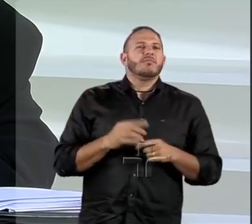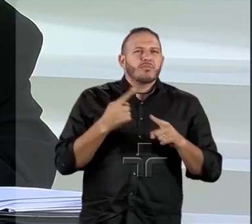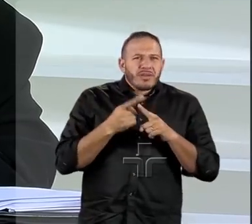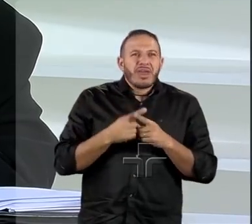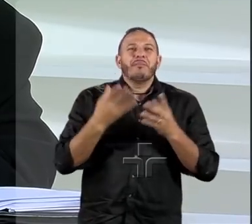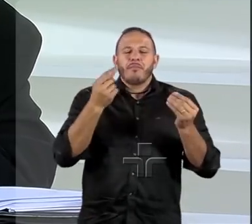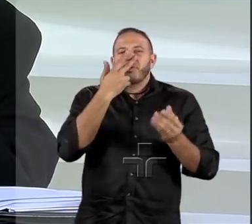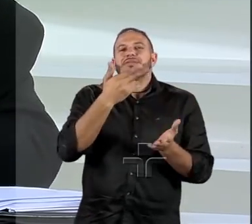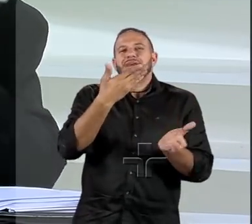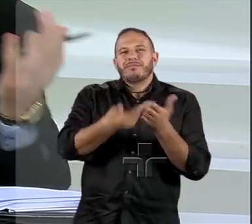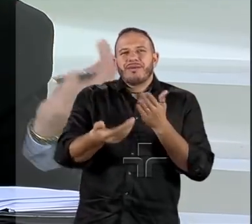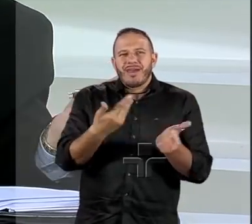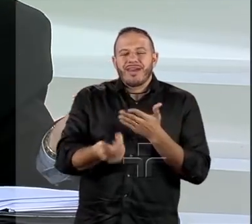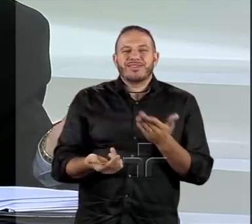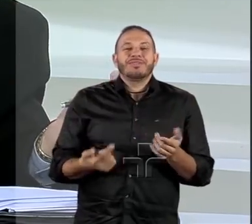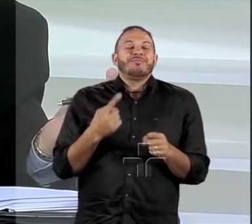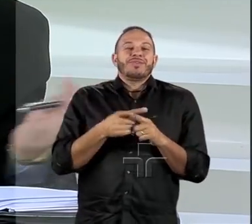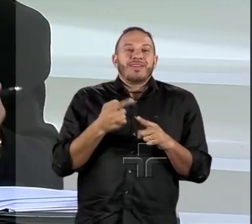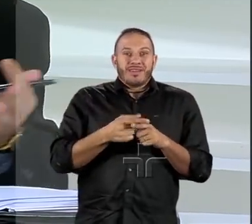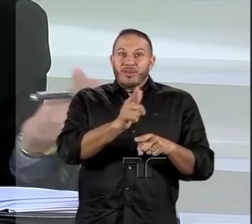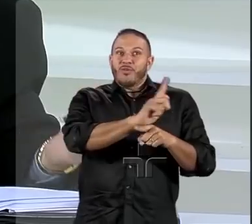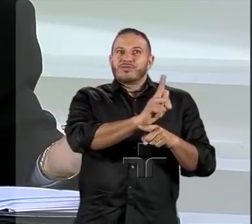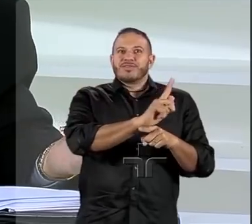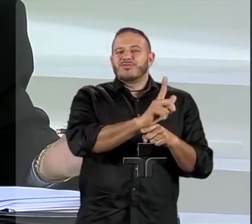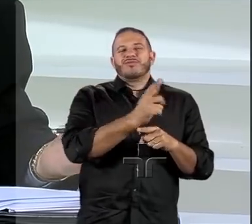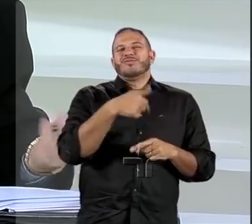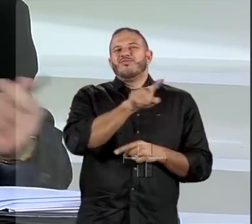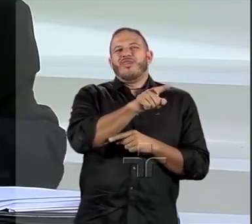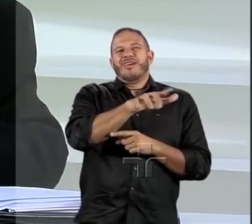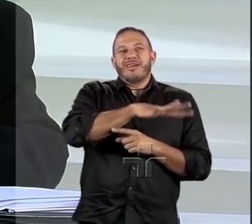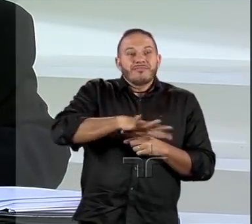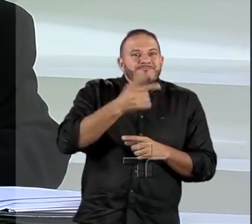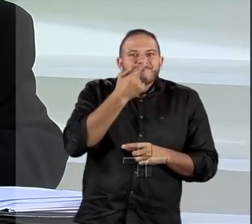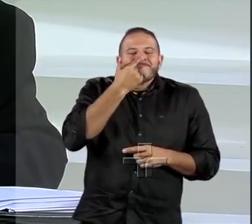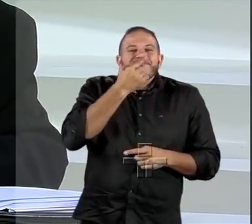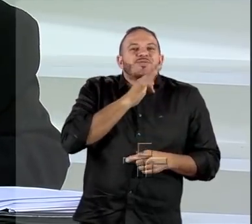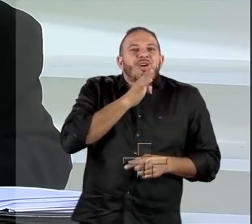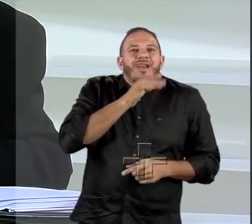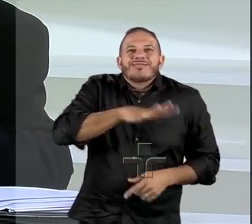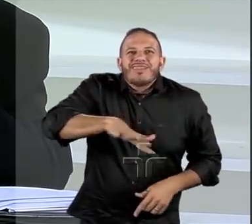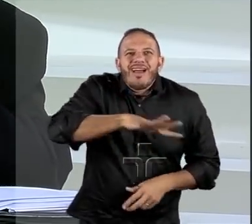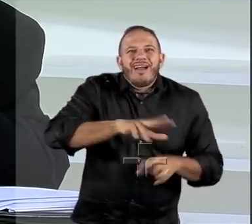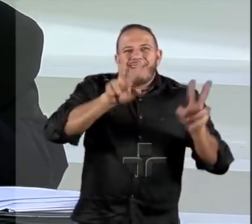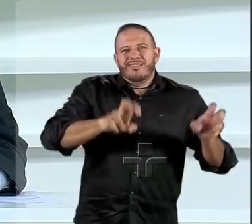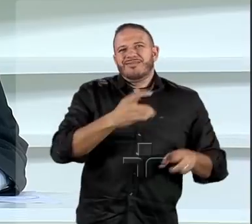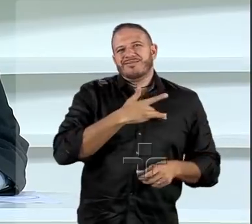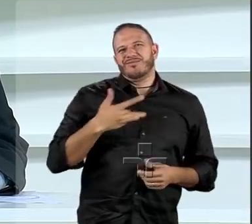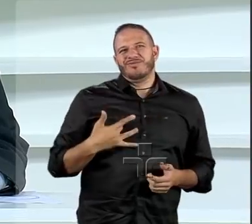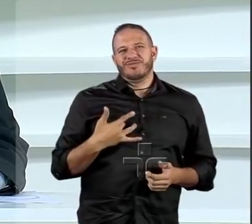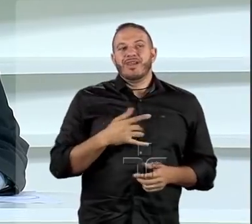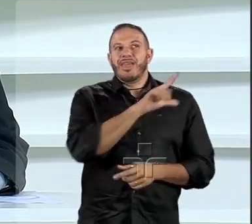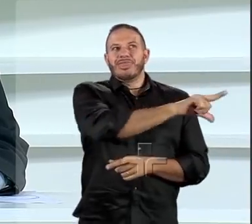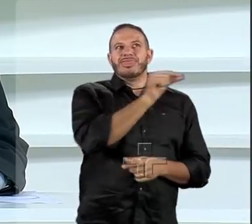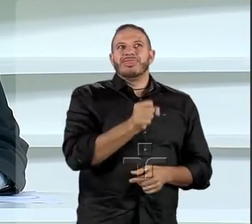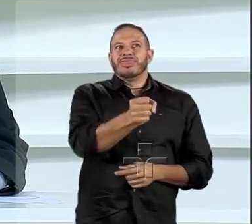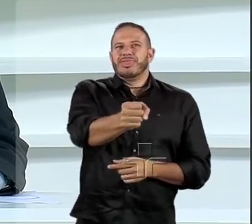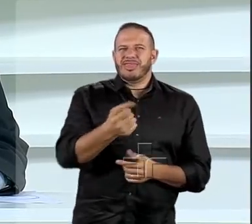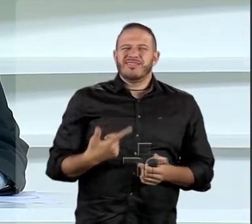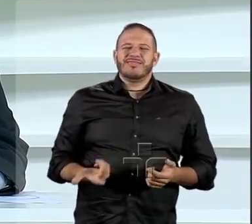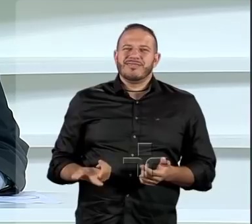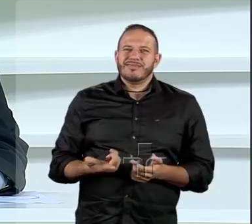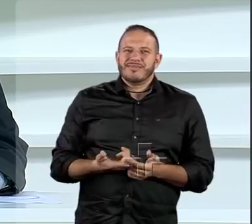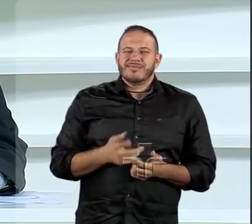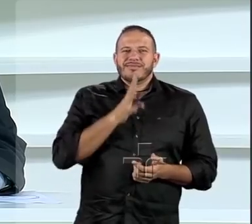se perde é porque os gestores não são da área. Isso é muito ruim. E indicação para furar fila também,